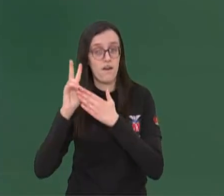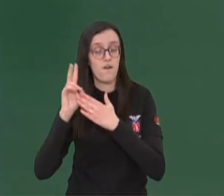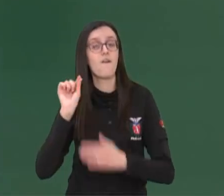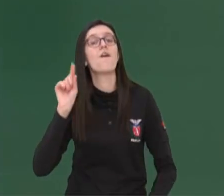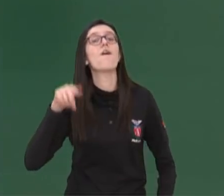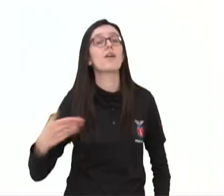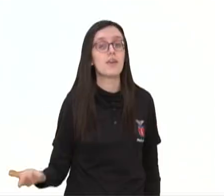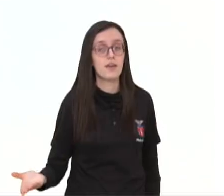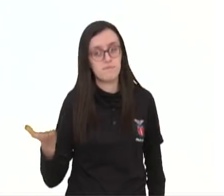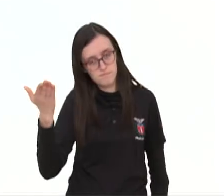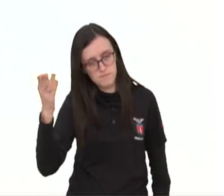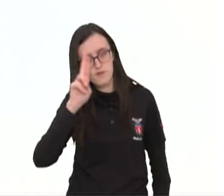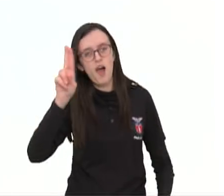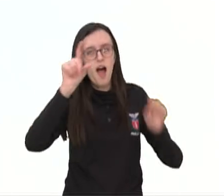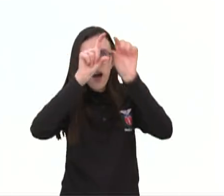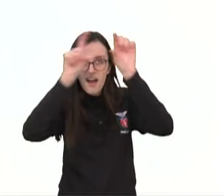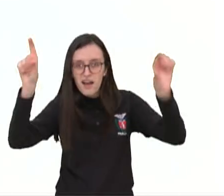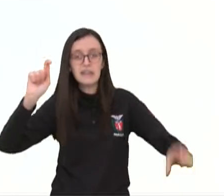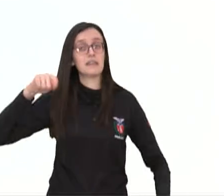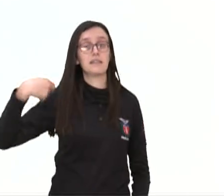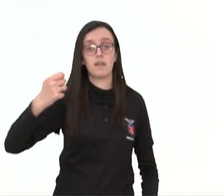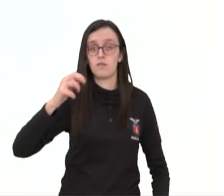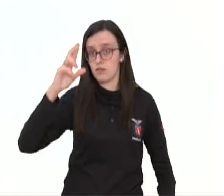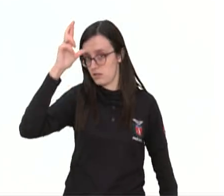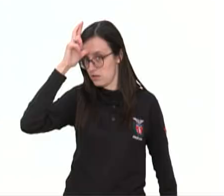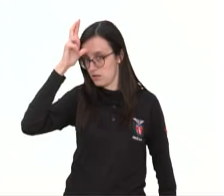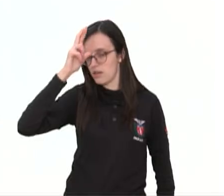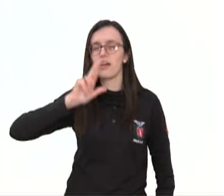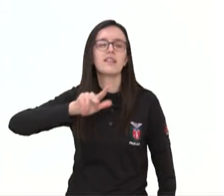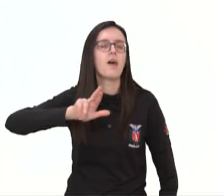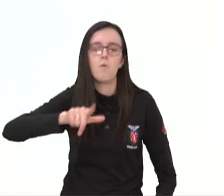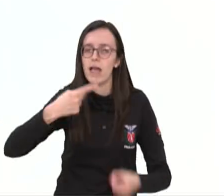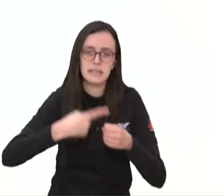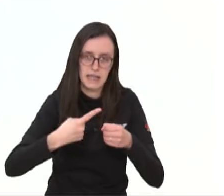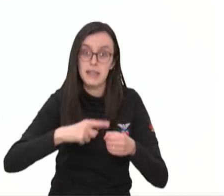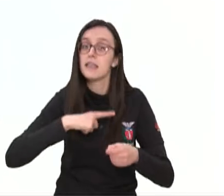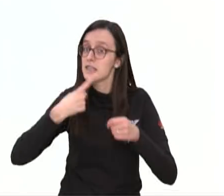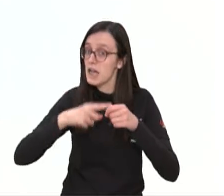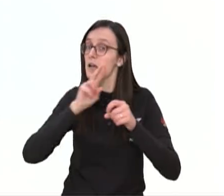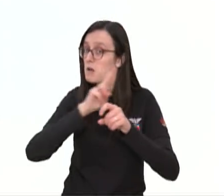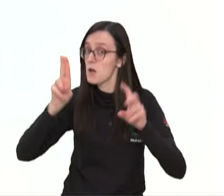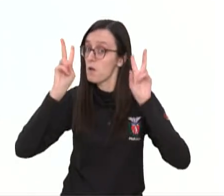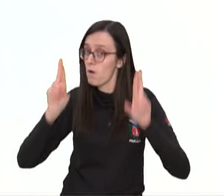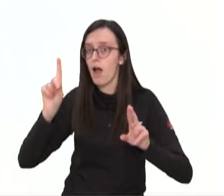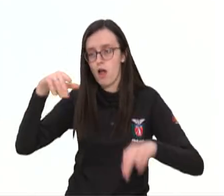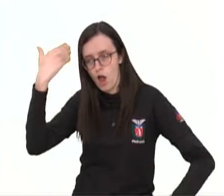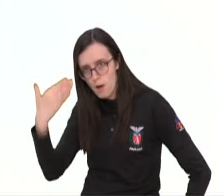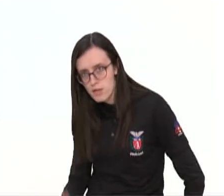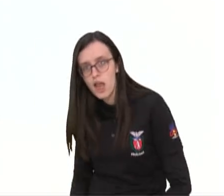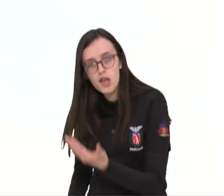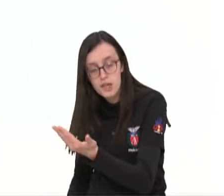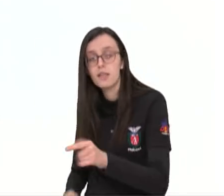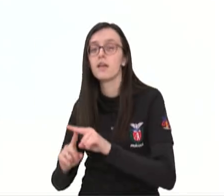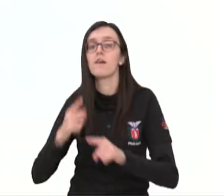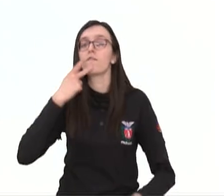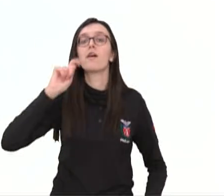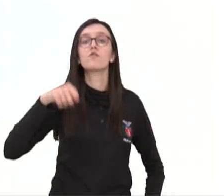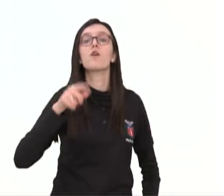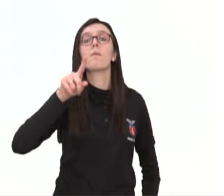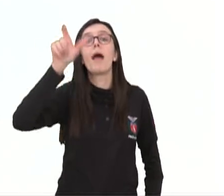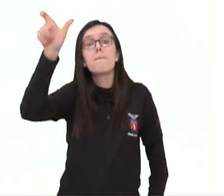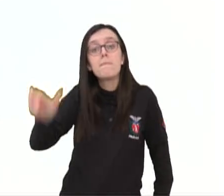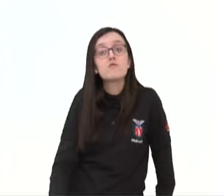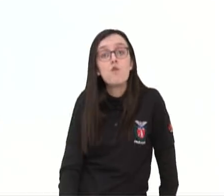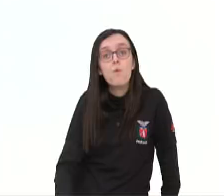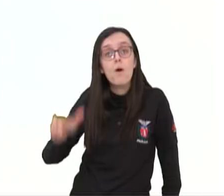O Marechal Cândido Rondon. Não estamos falando da cidade, que é em homenagem a ele. Estamos falando da